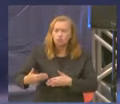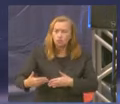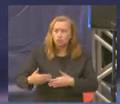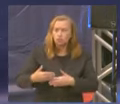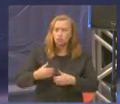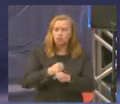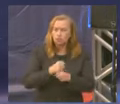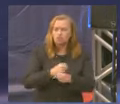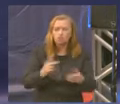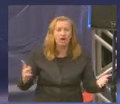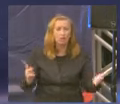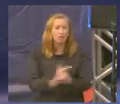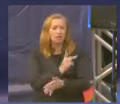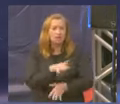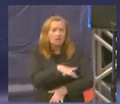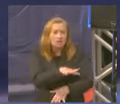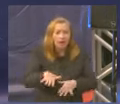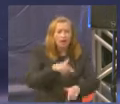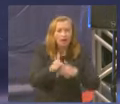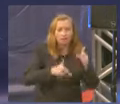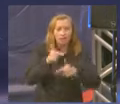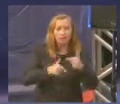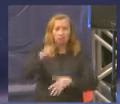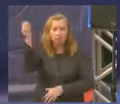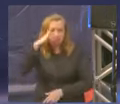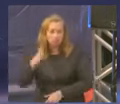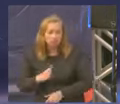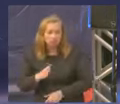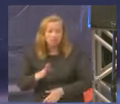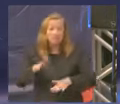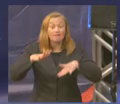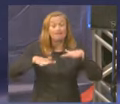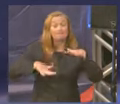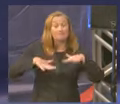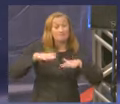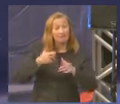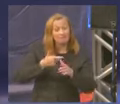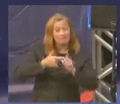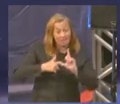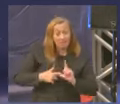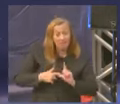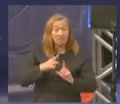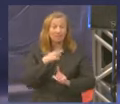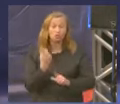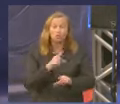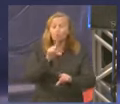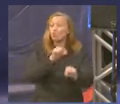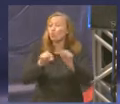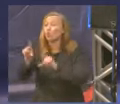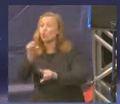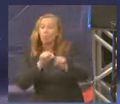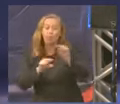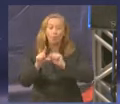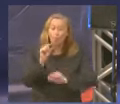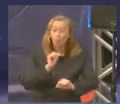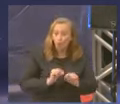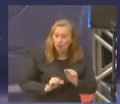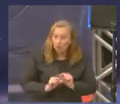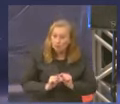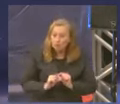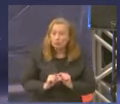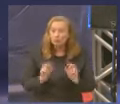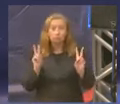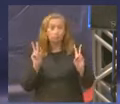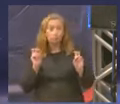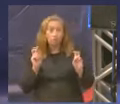que vai acontecer com o mercado de trabalho brasileiro vai depender das nossas escolhas, das questões